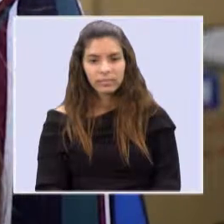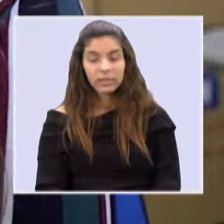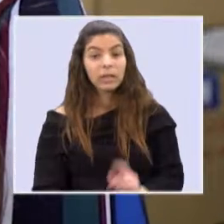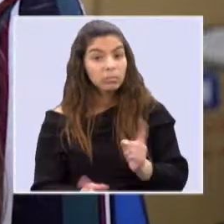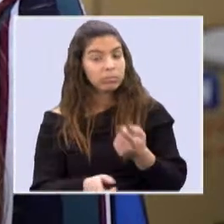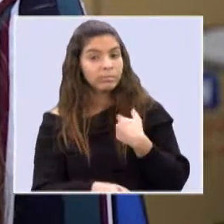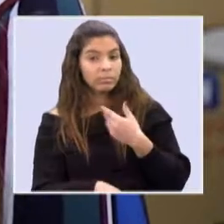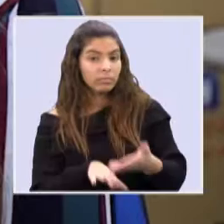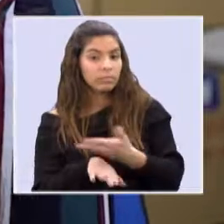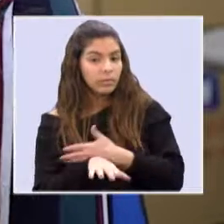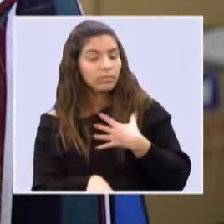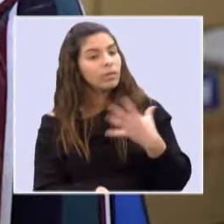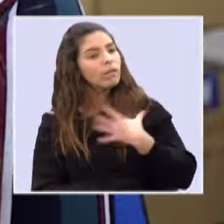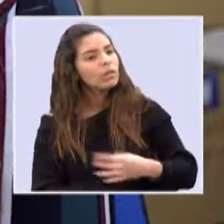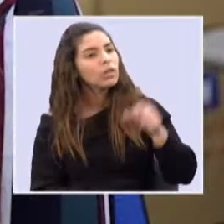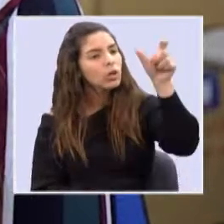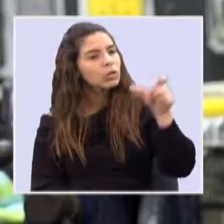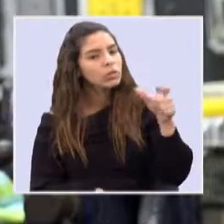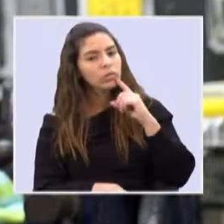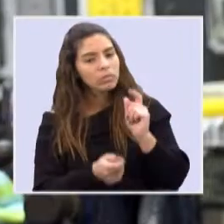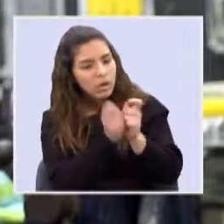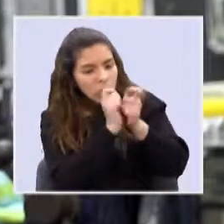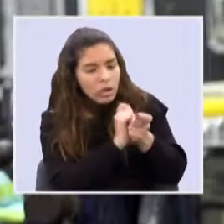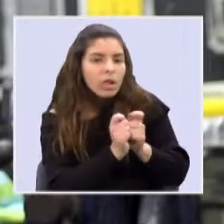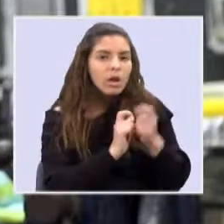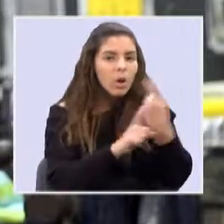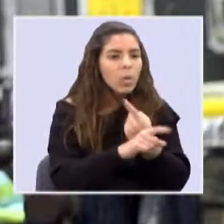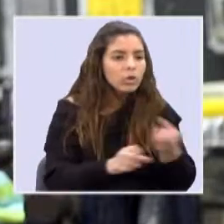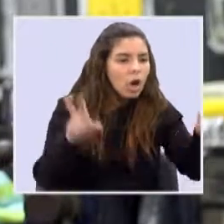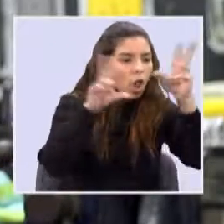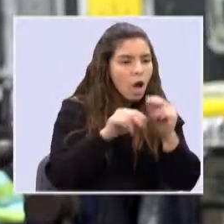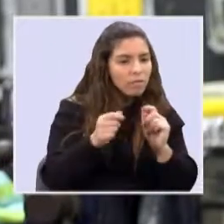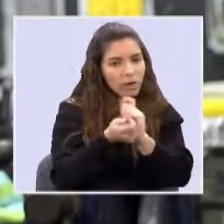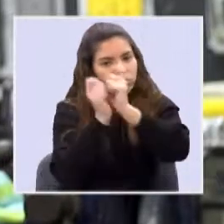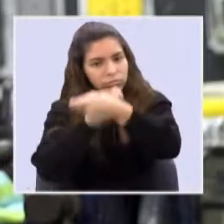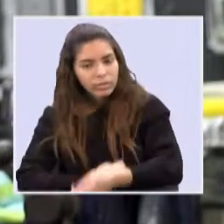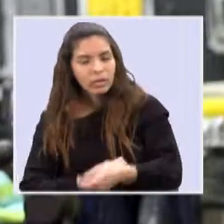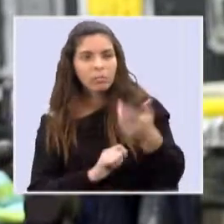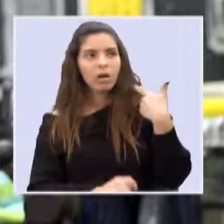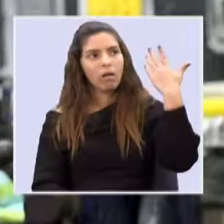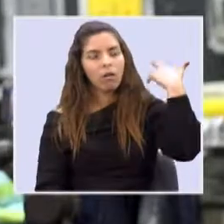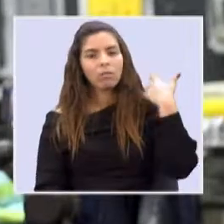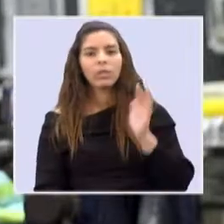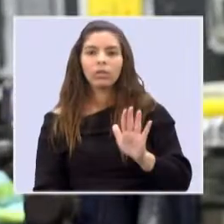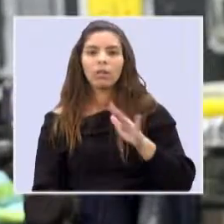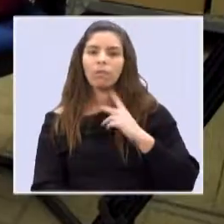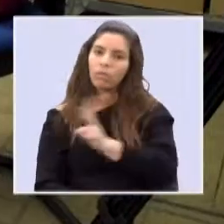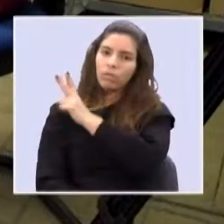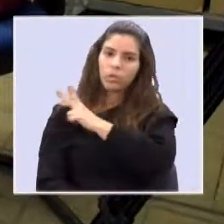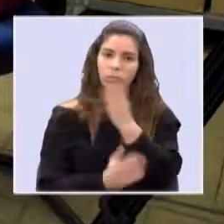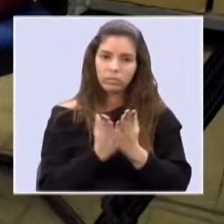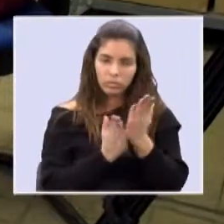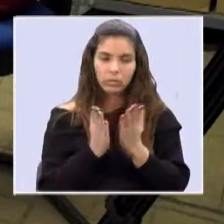Começo por te perguntar como é que nasceu este gosto pelo mundo hacker. Isto começou há muitos anos, quando eu andava na